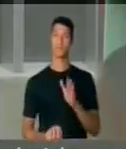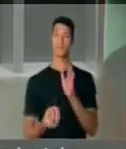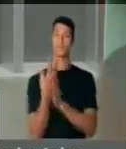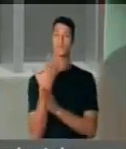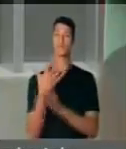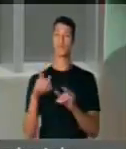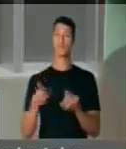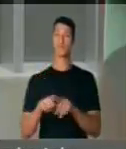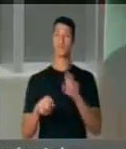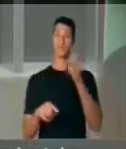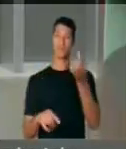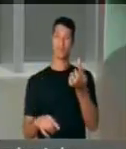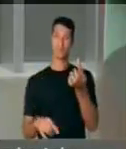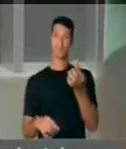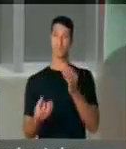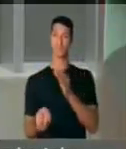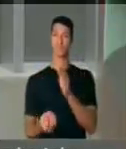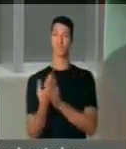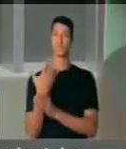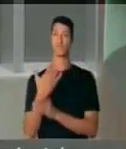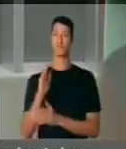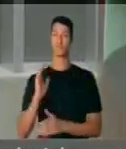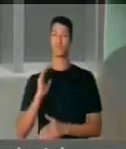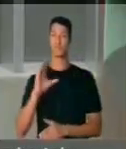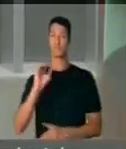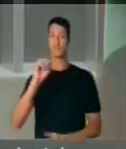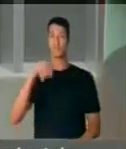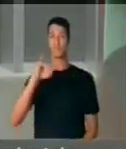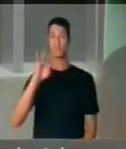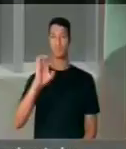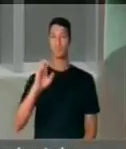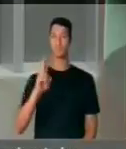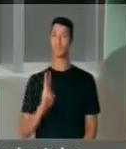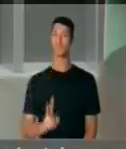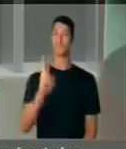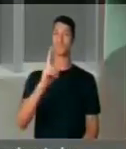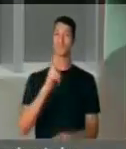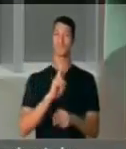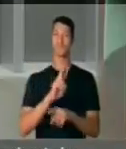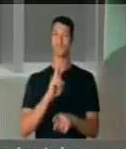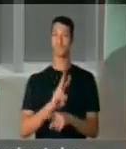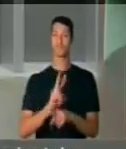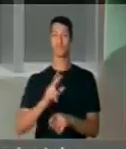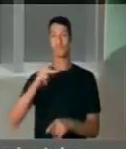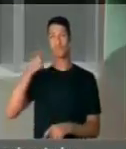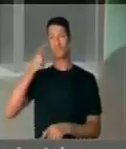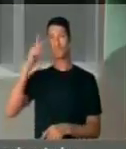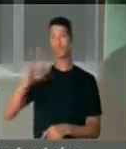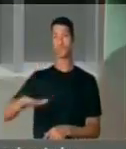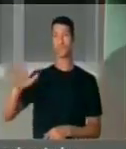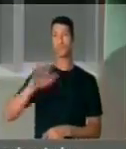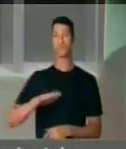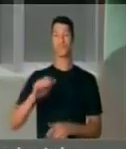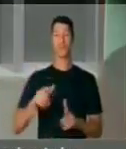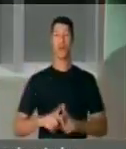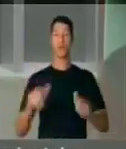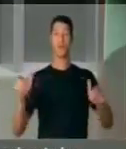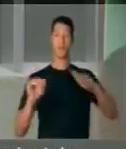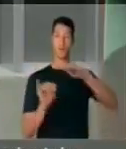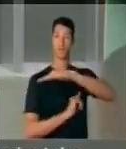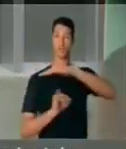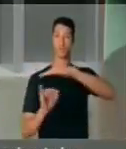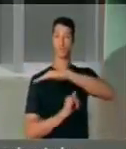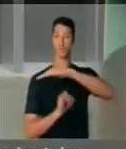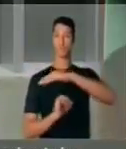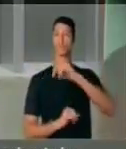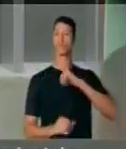Criarei, número 6, criarei um comitê permanente de defesa parlamentar. A maioria das